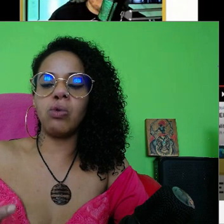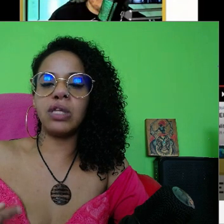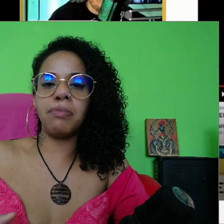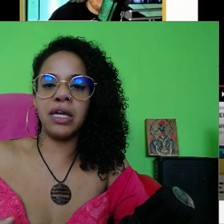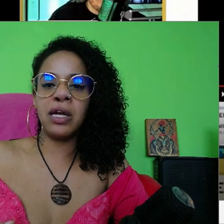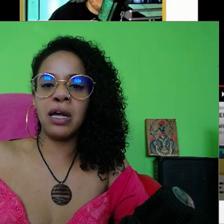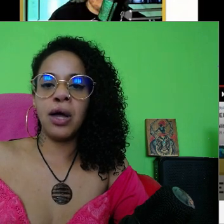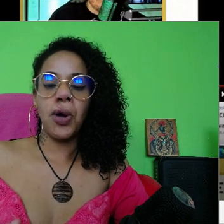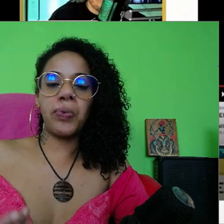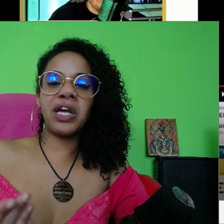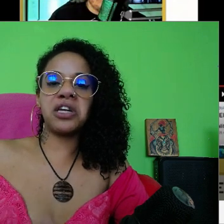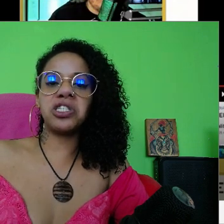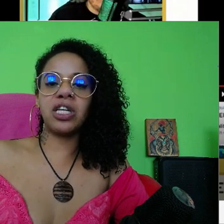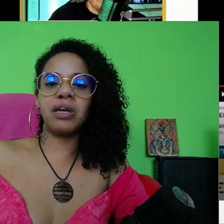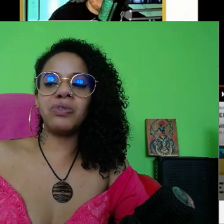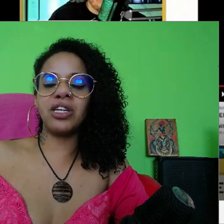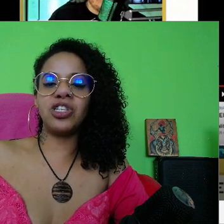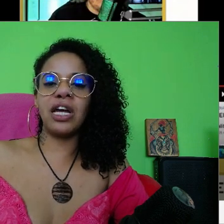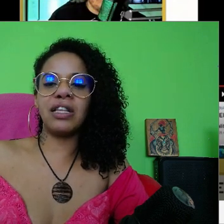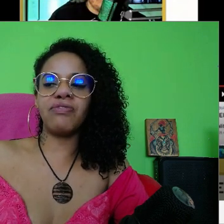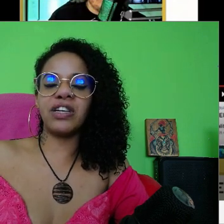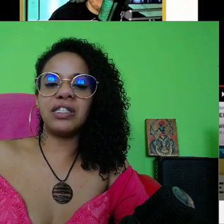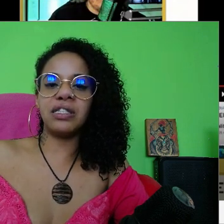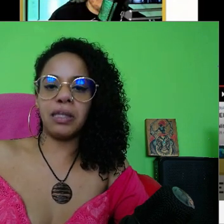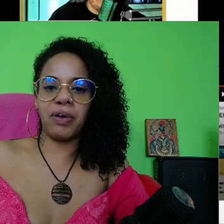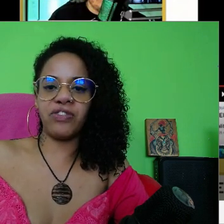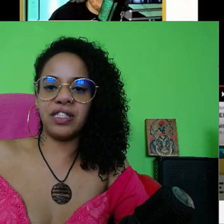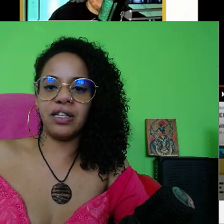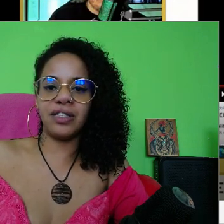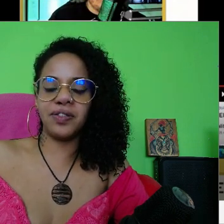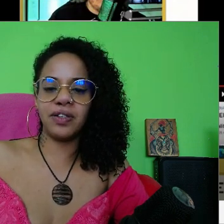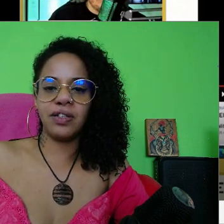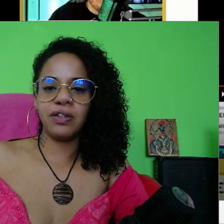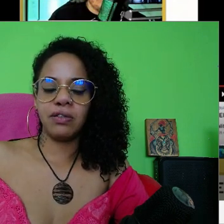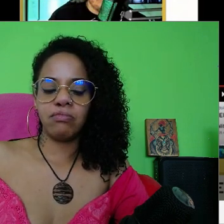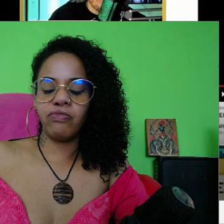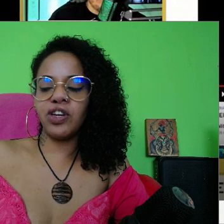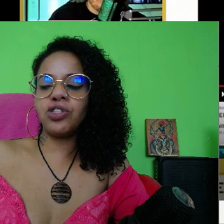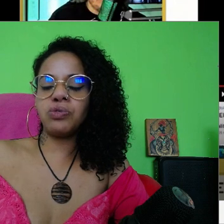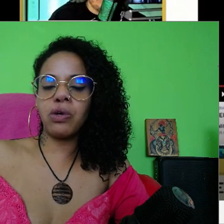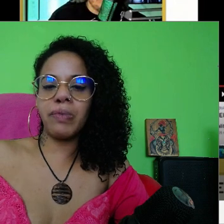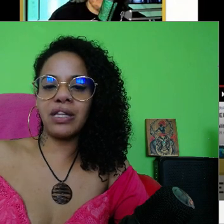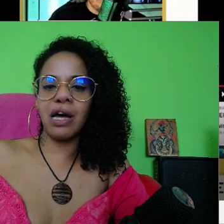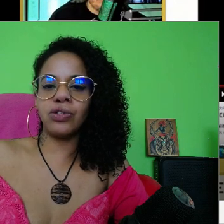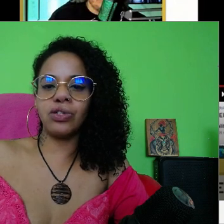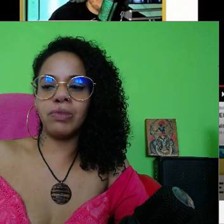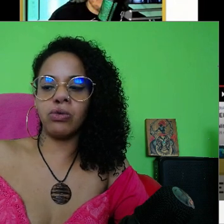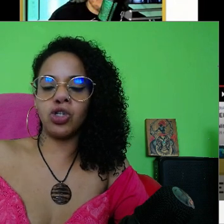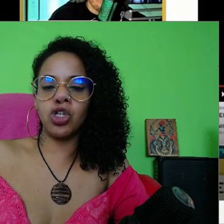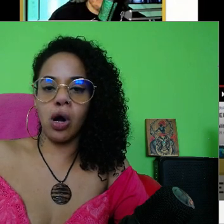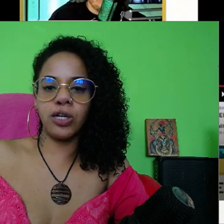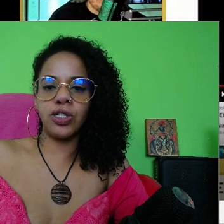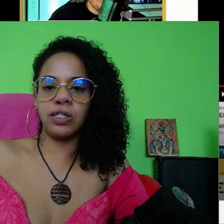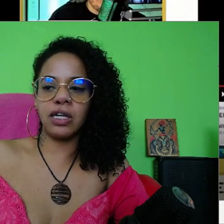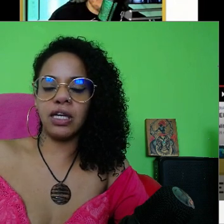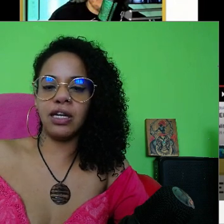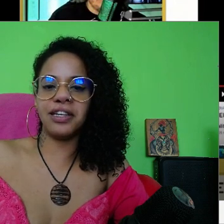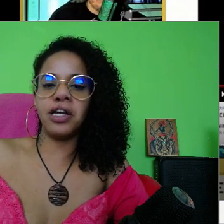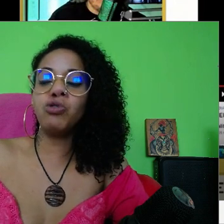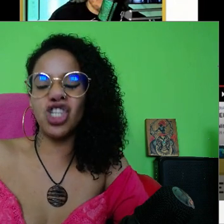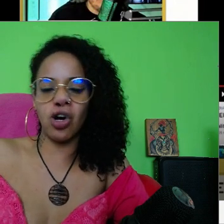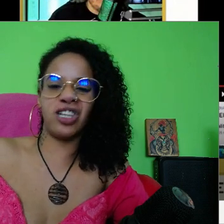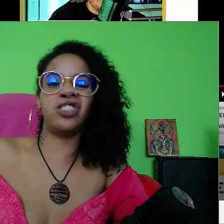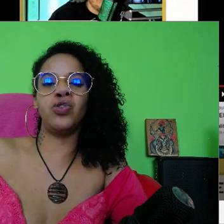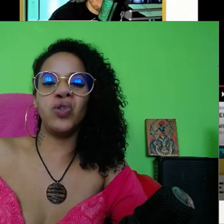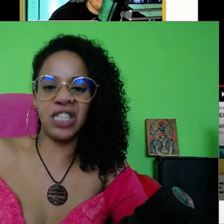gerado contra mim porque nós já temos a direita fascista para fazer isso vejam os comentários dos meus shorts aqui